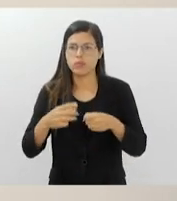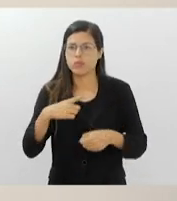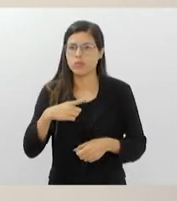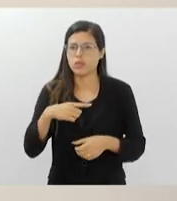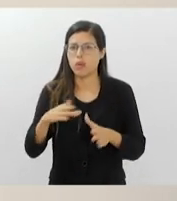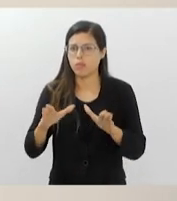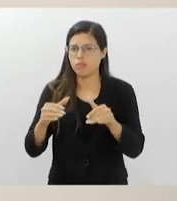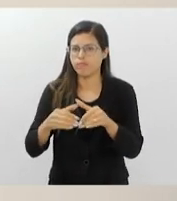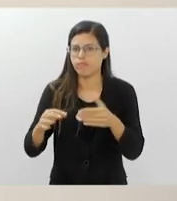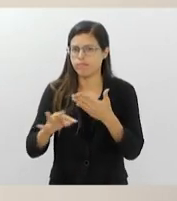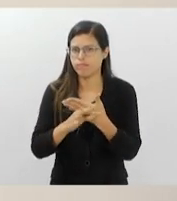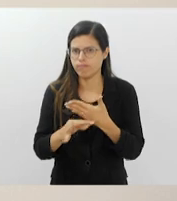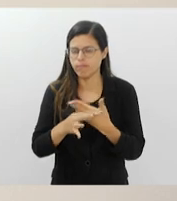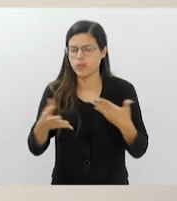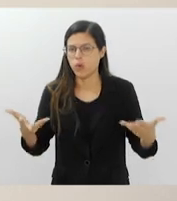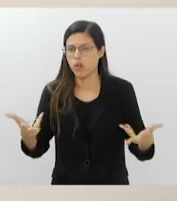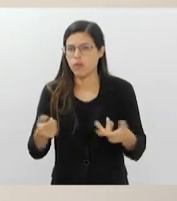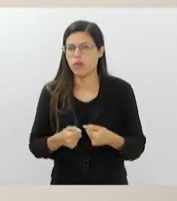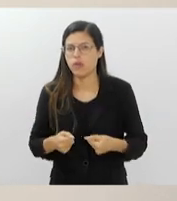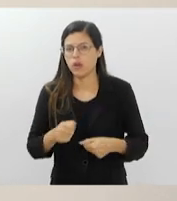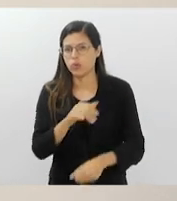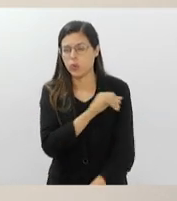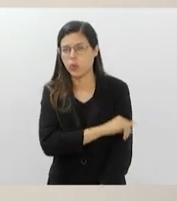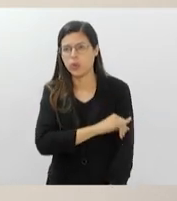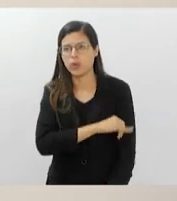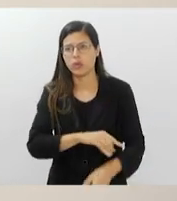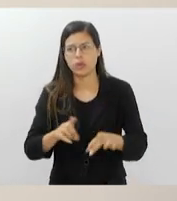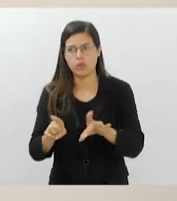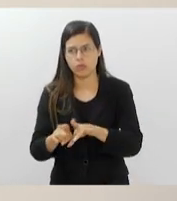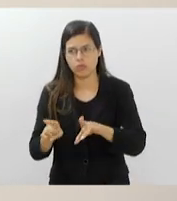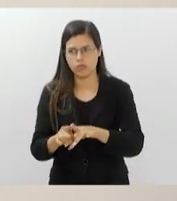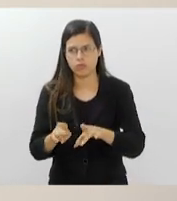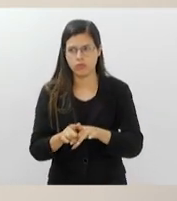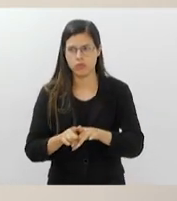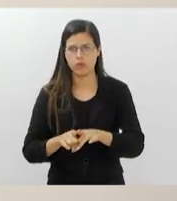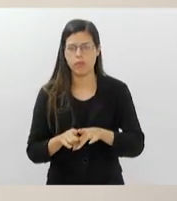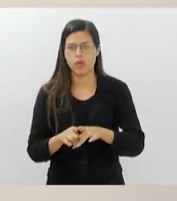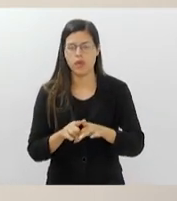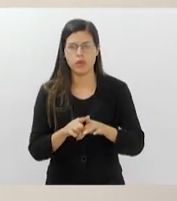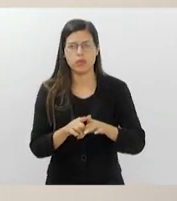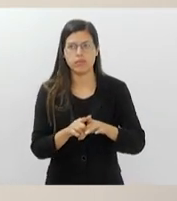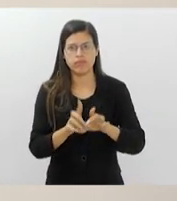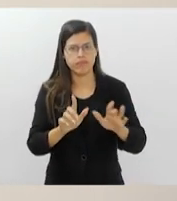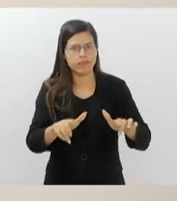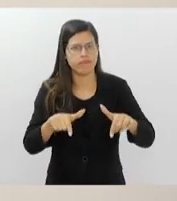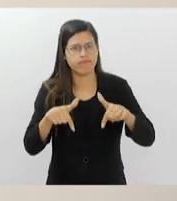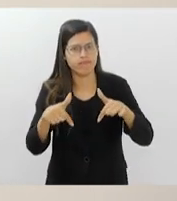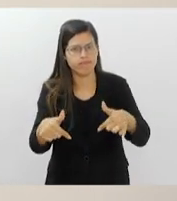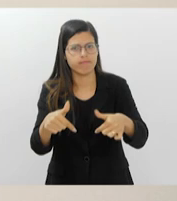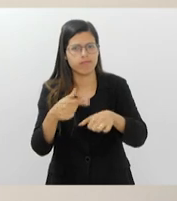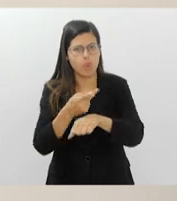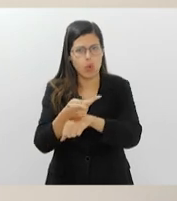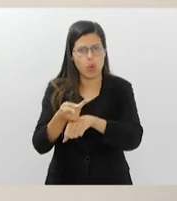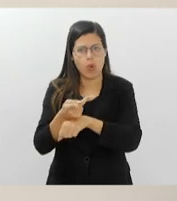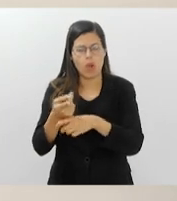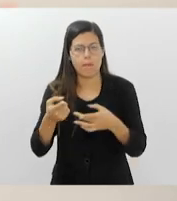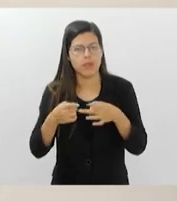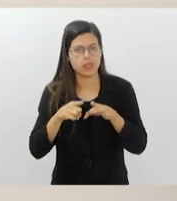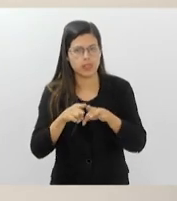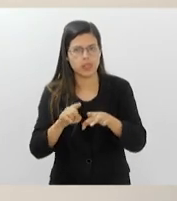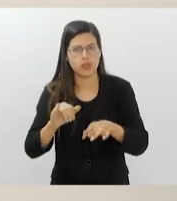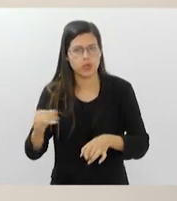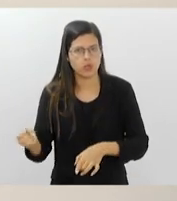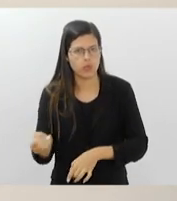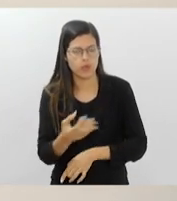qualificado a gente tem o Rio de Janeiro também sendo muito eh proativo em buscar parcerias e inovações para conseguir dar